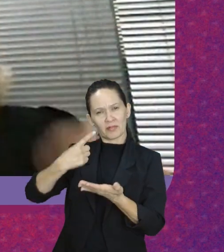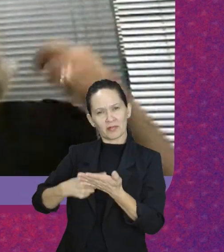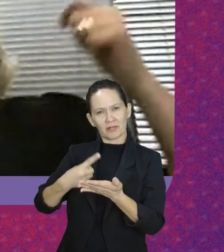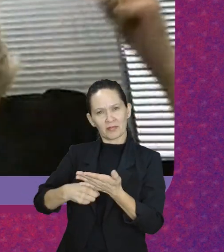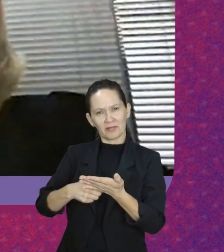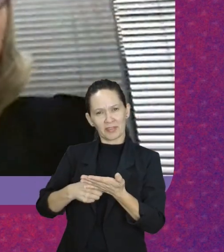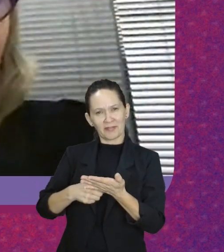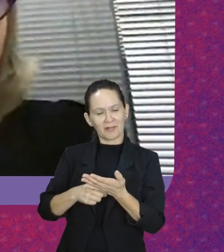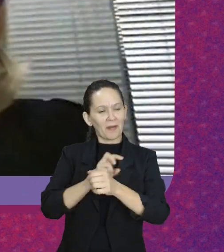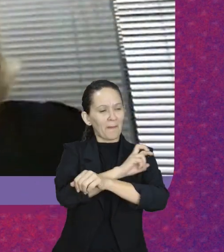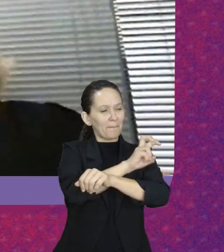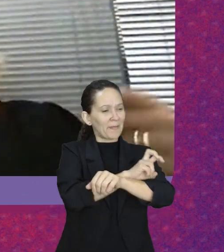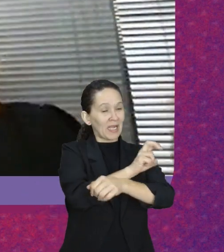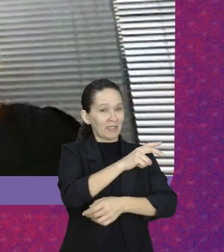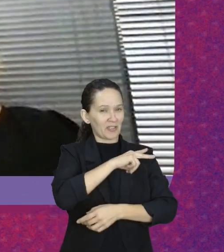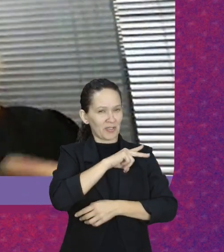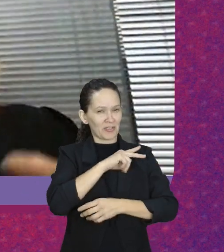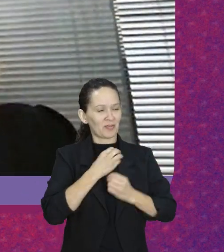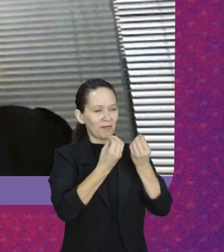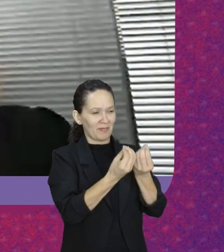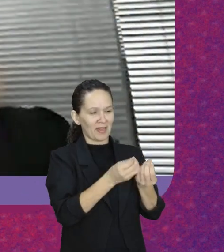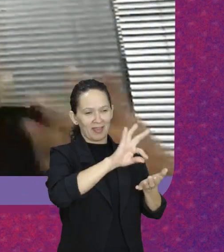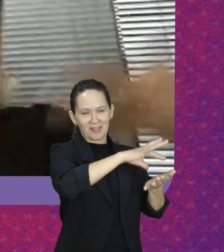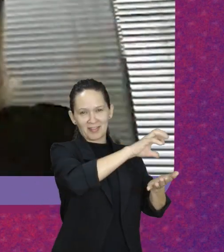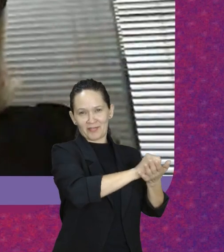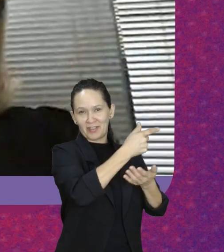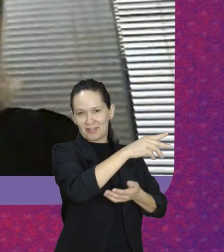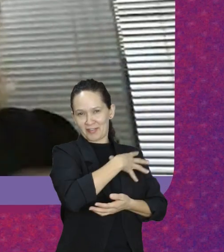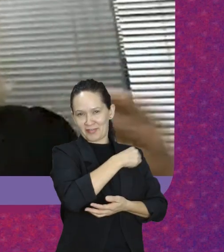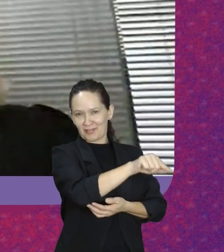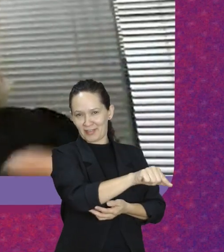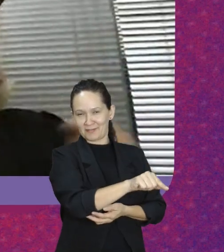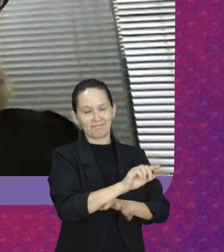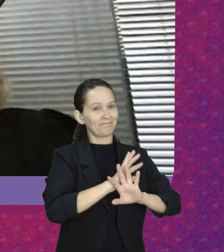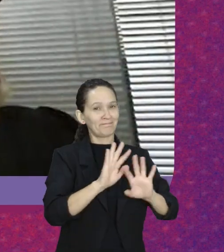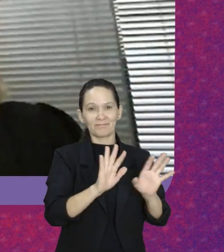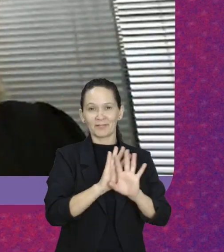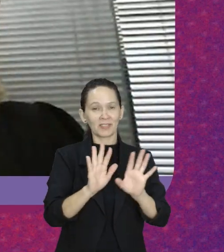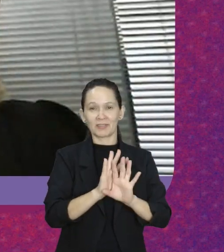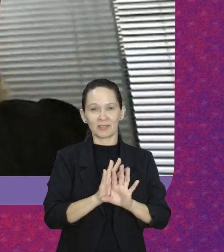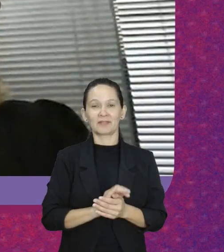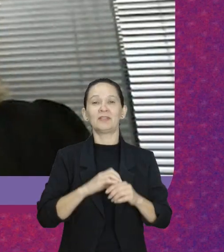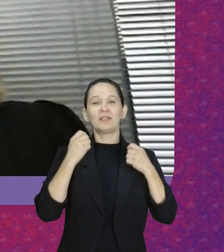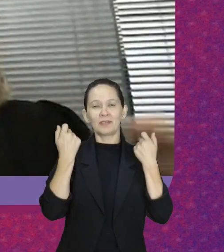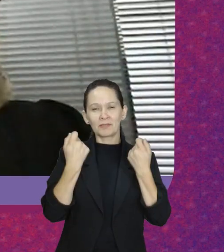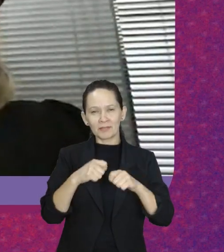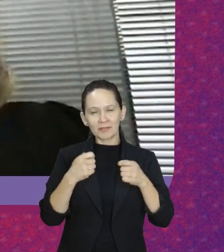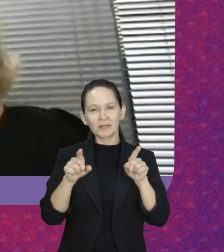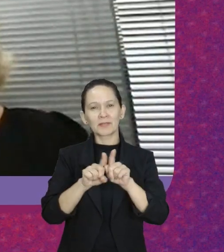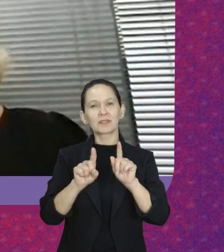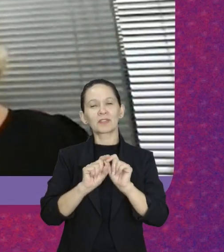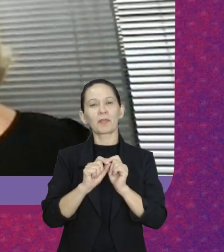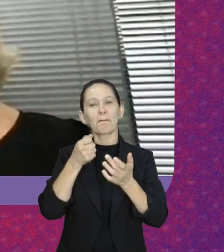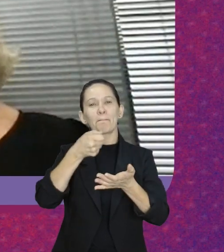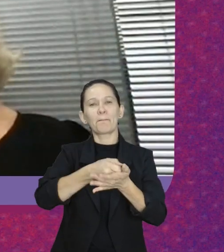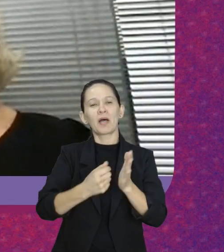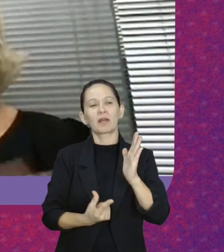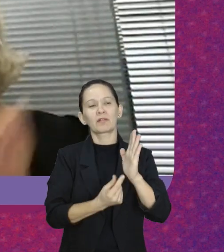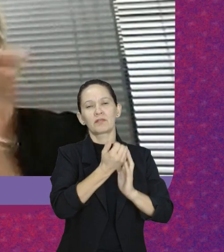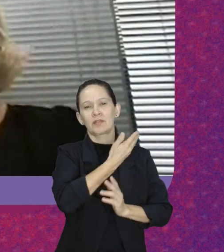para creches privadas, né, sendo efetivamente, né, tendo as suas, sendo pagas com